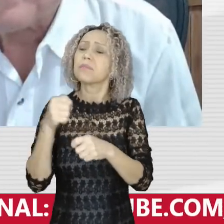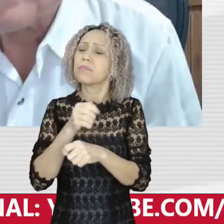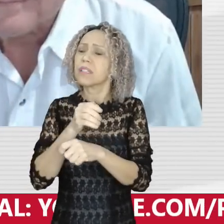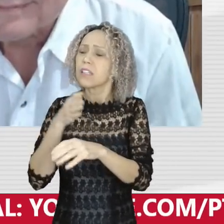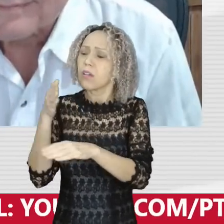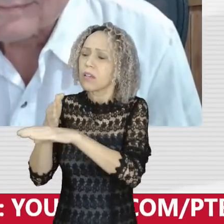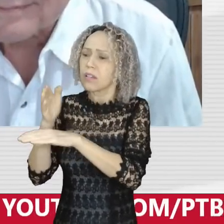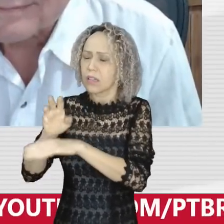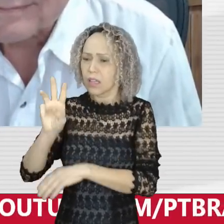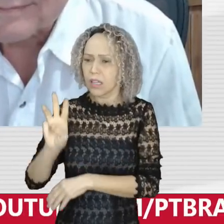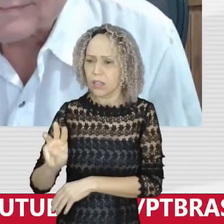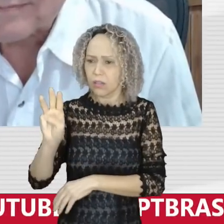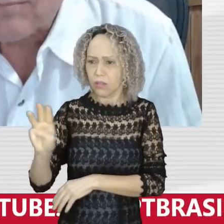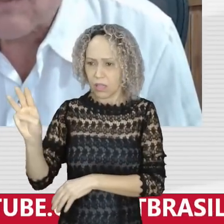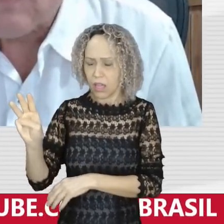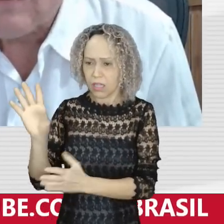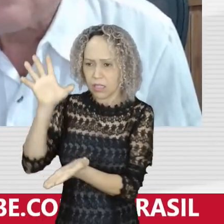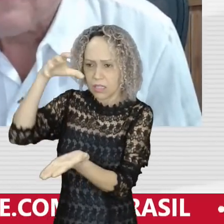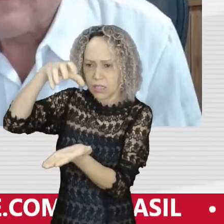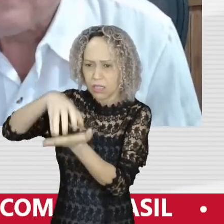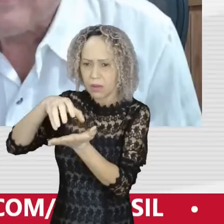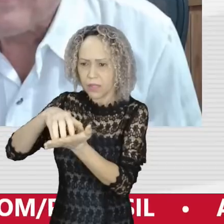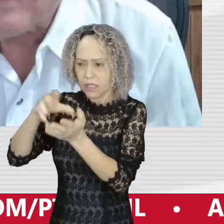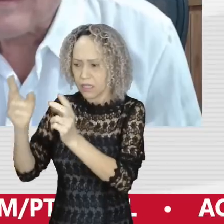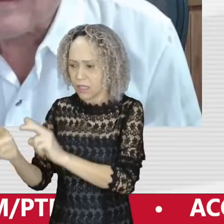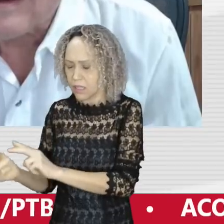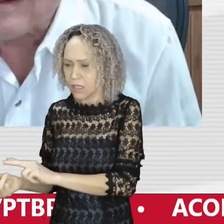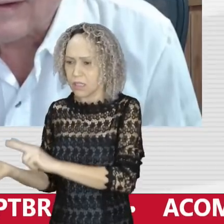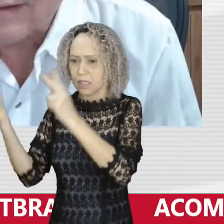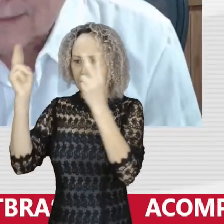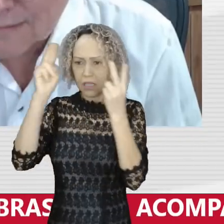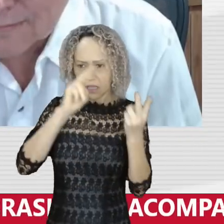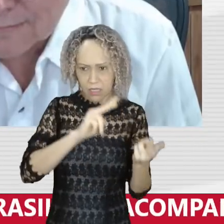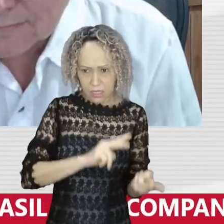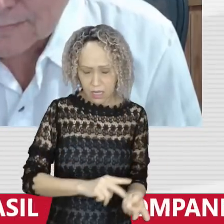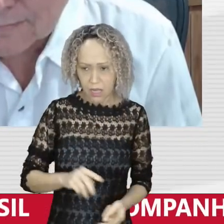da Gabinete de